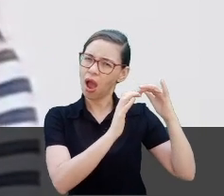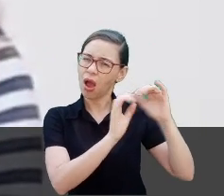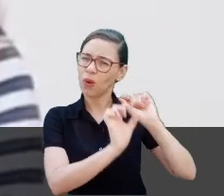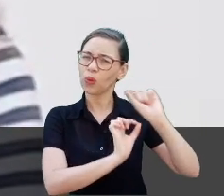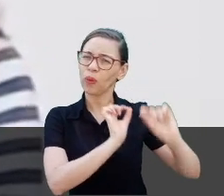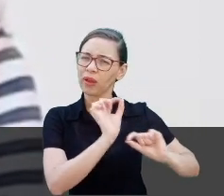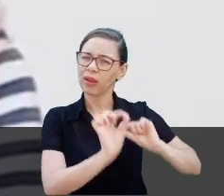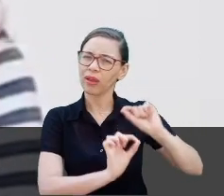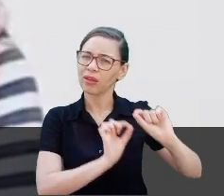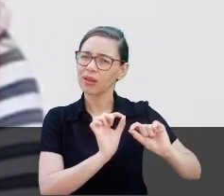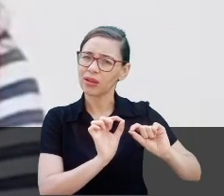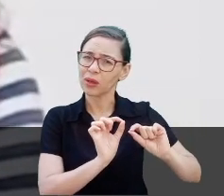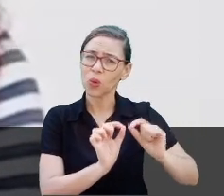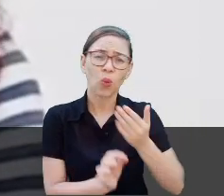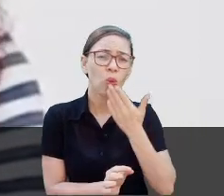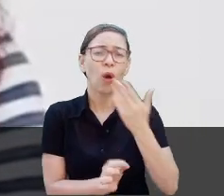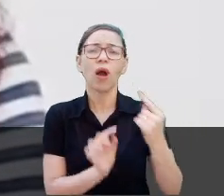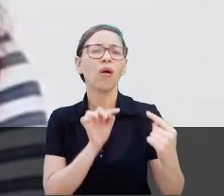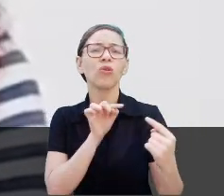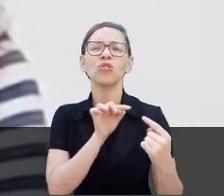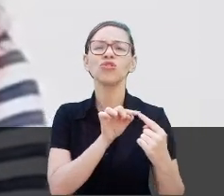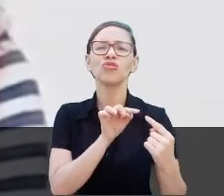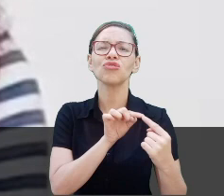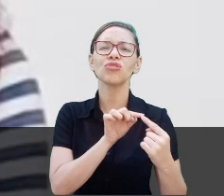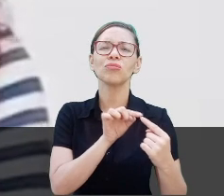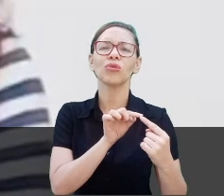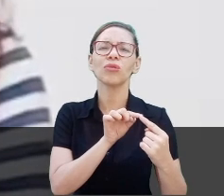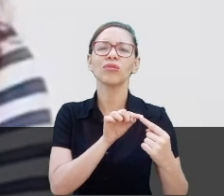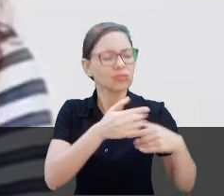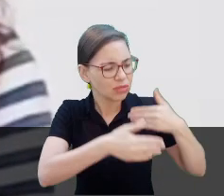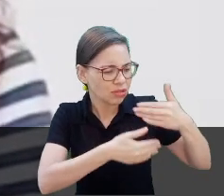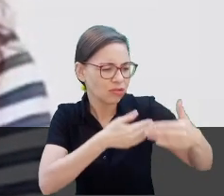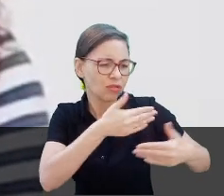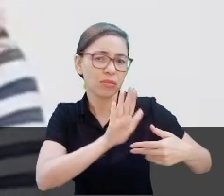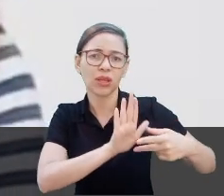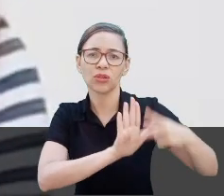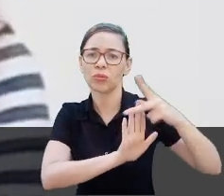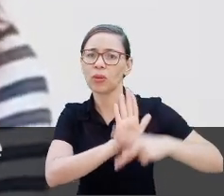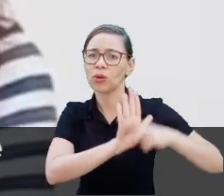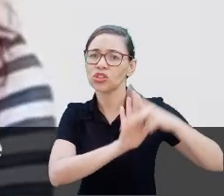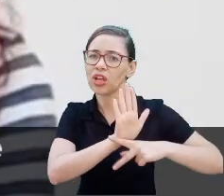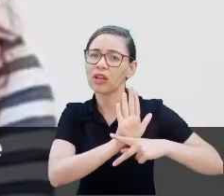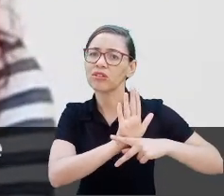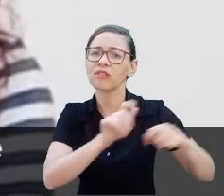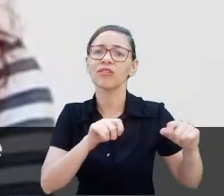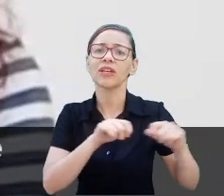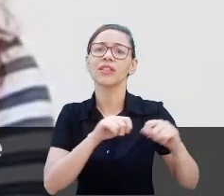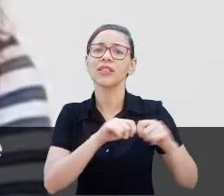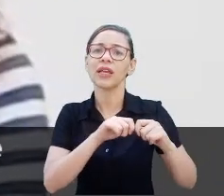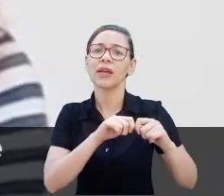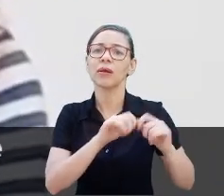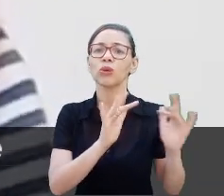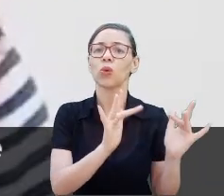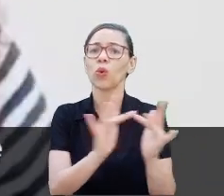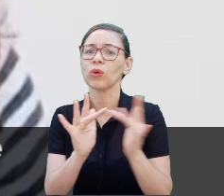3 anos, a pensar com um pouco mais de complexidade sobre que serviços a gente oferece para as pessoas